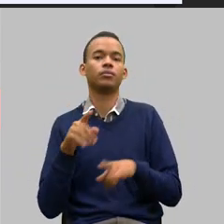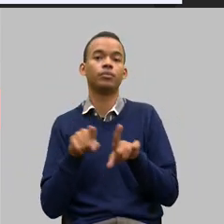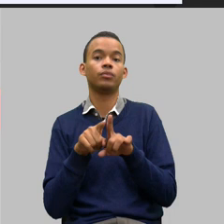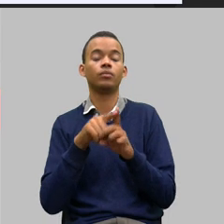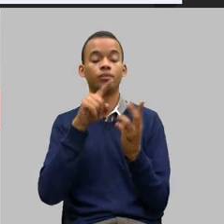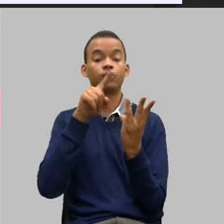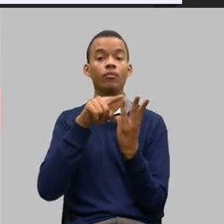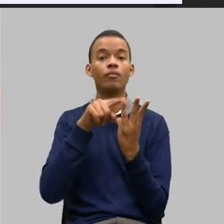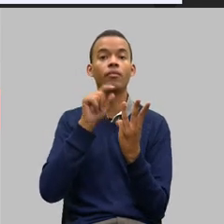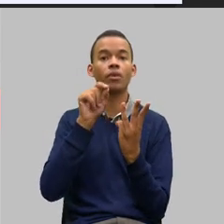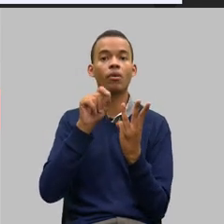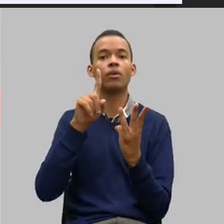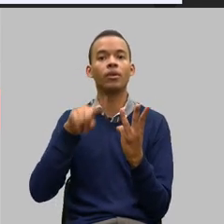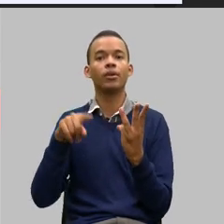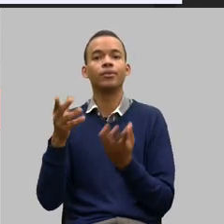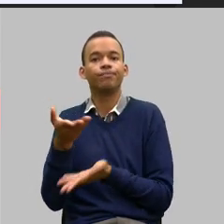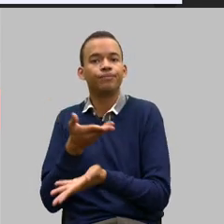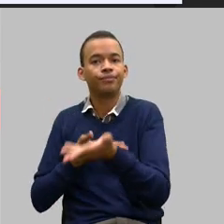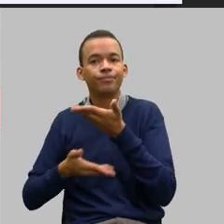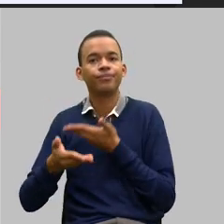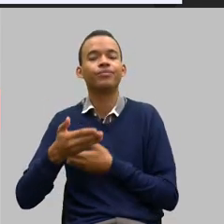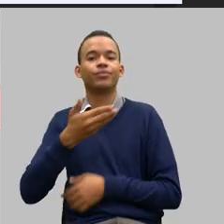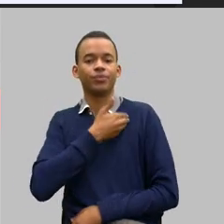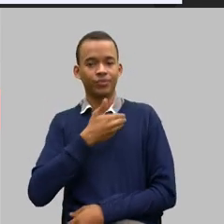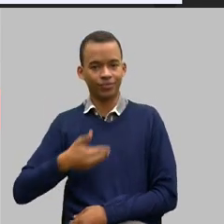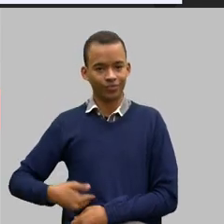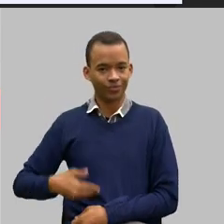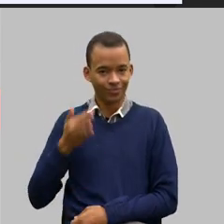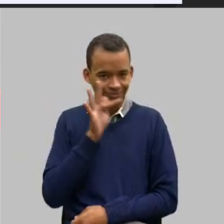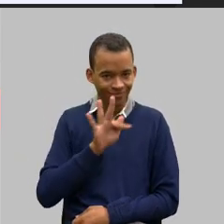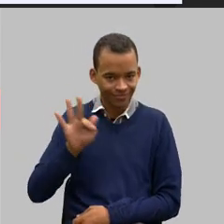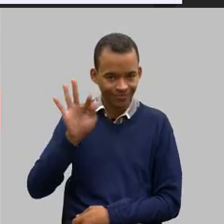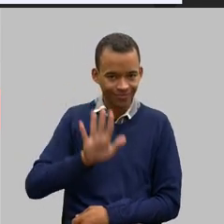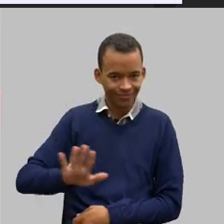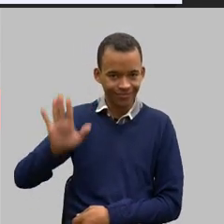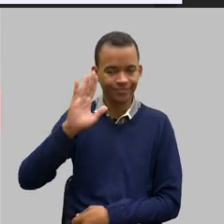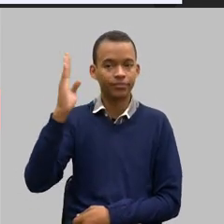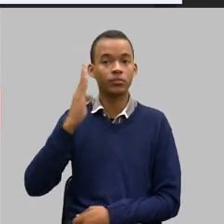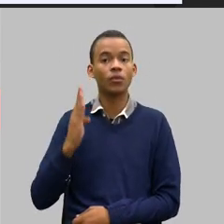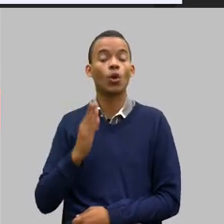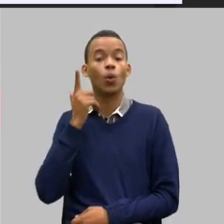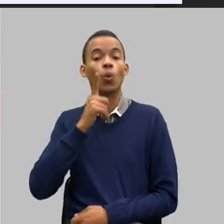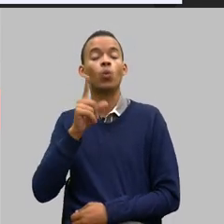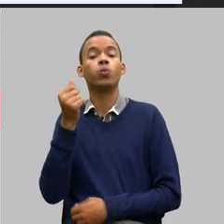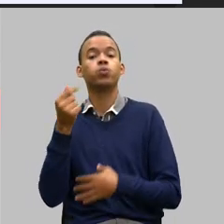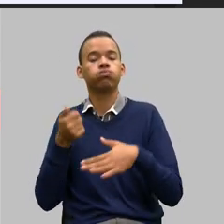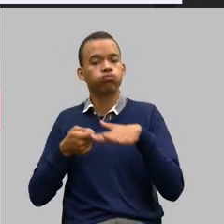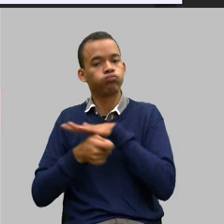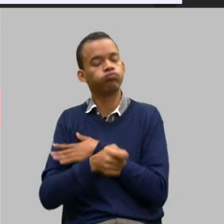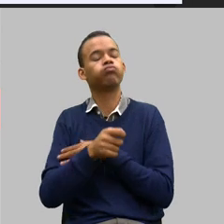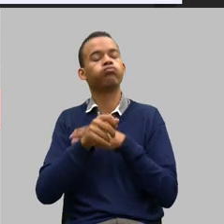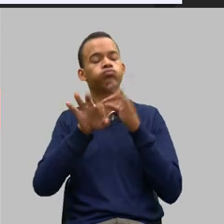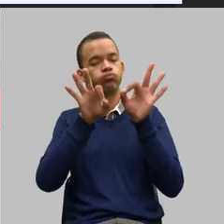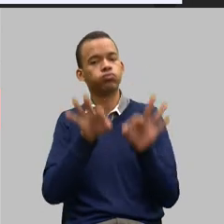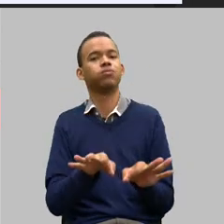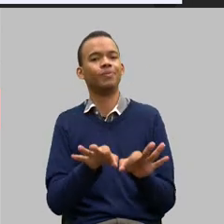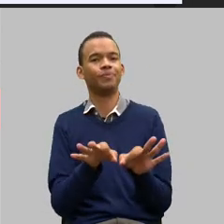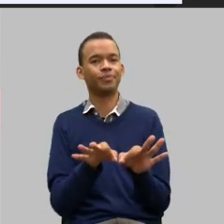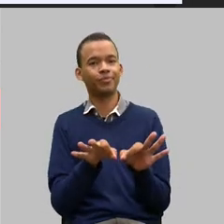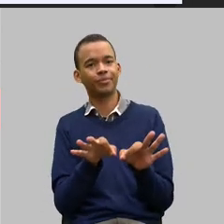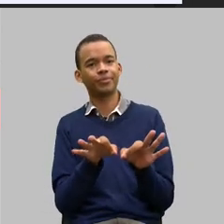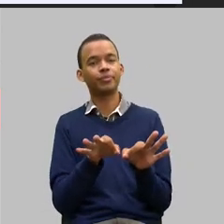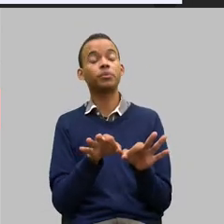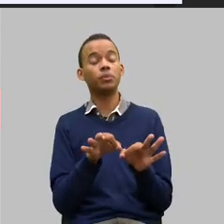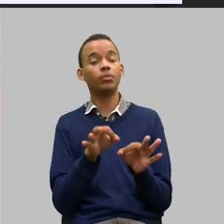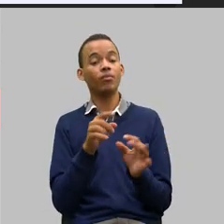aqui é a articulação junto ao governo federal né para que os investimentos né e recursos de fato sejam e eh